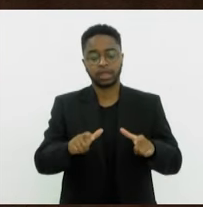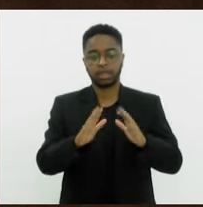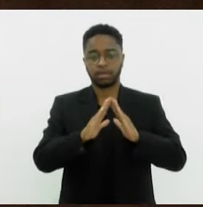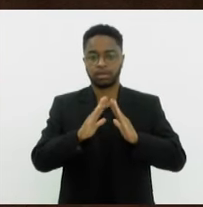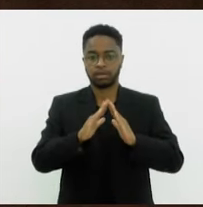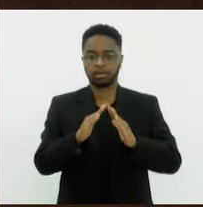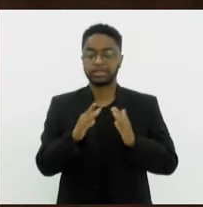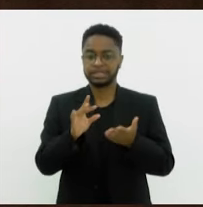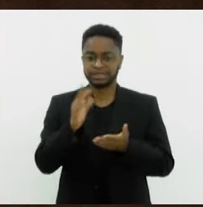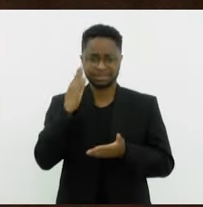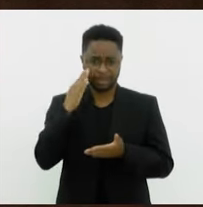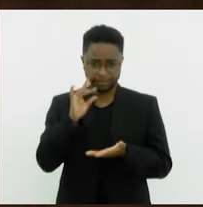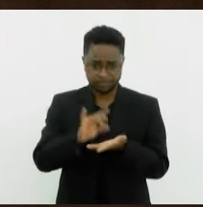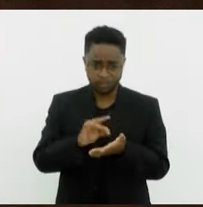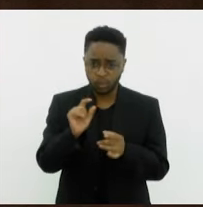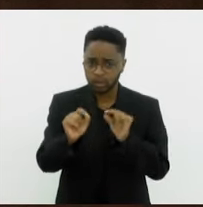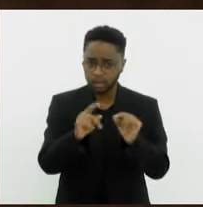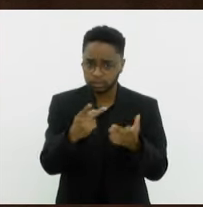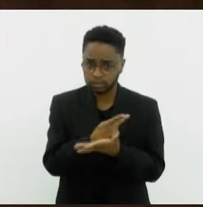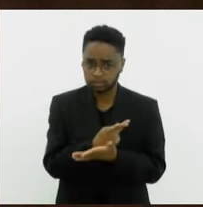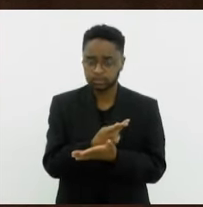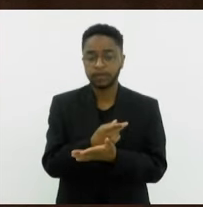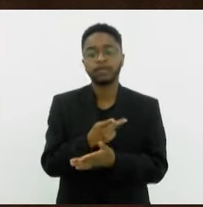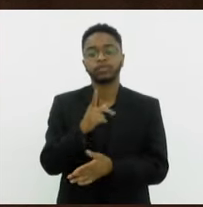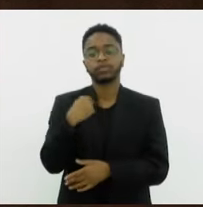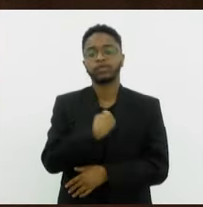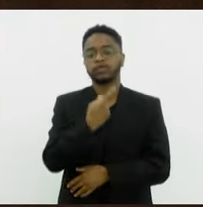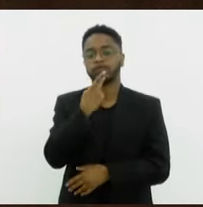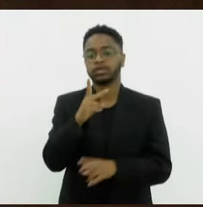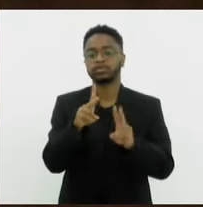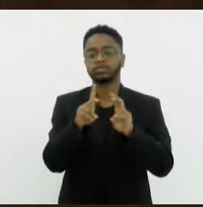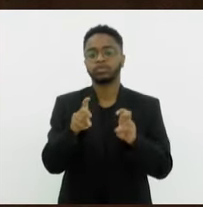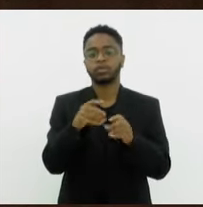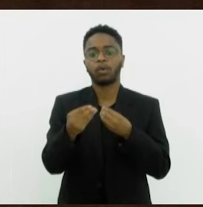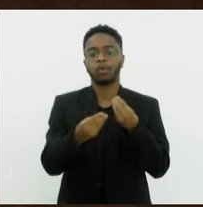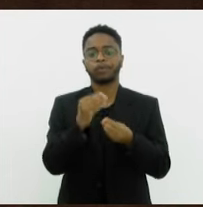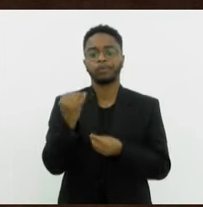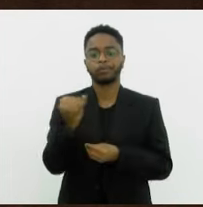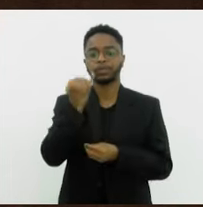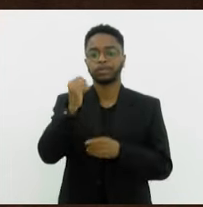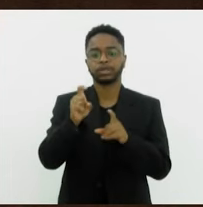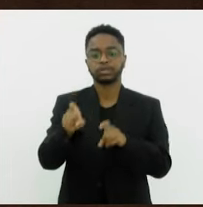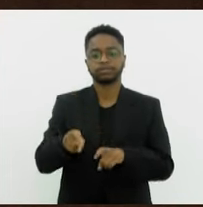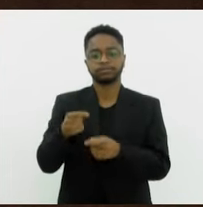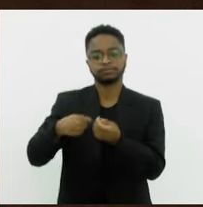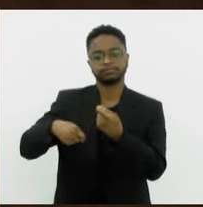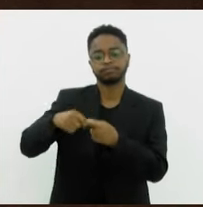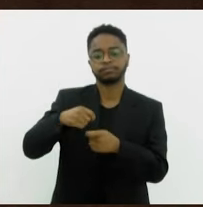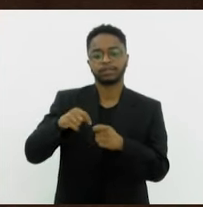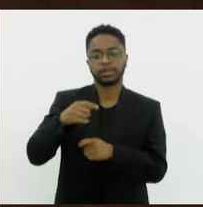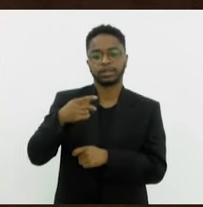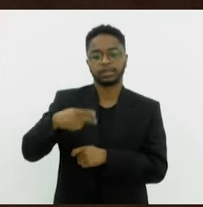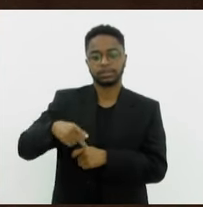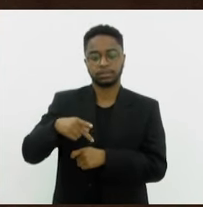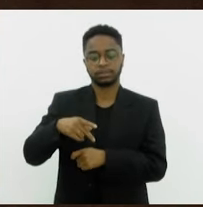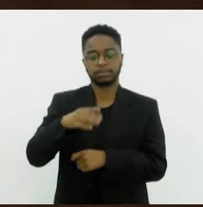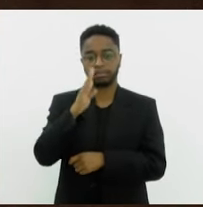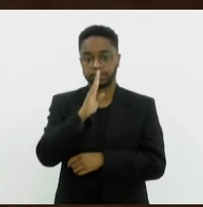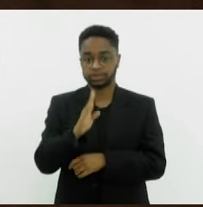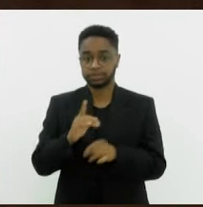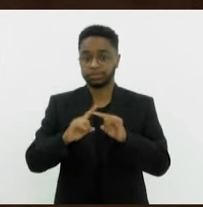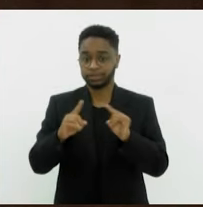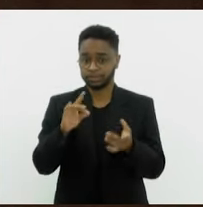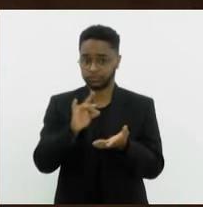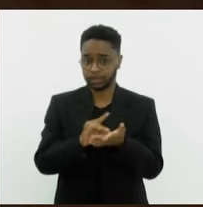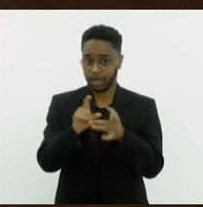Ju? É que se fala muito da importância do agronegócio para a economia brasileira, mas a verdade é que a agricultura